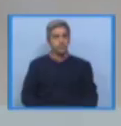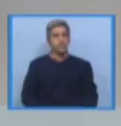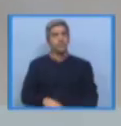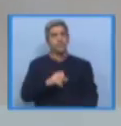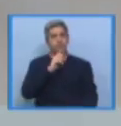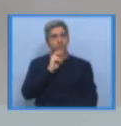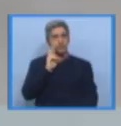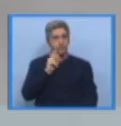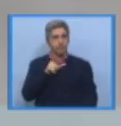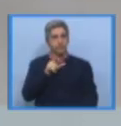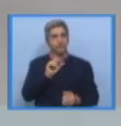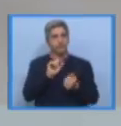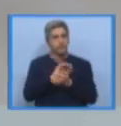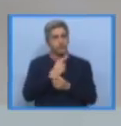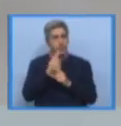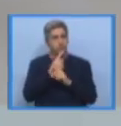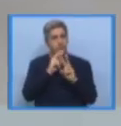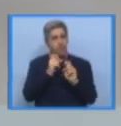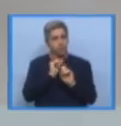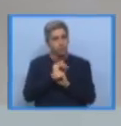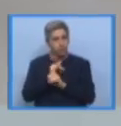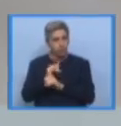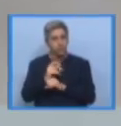Pode encontrar estes e outros temas em